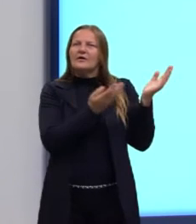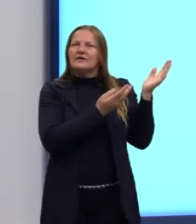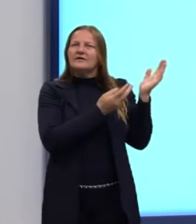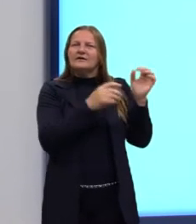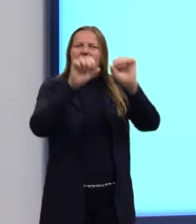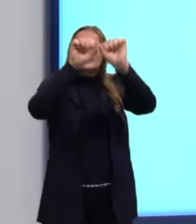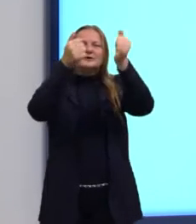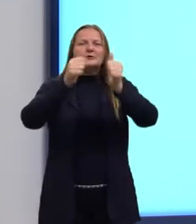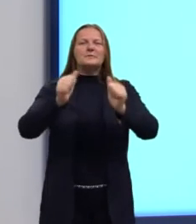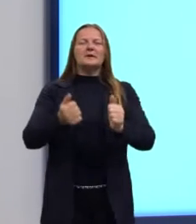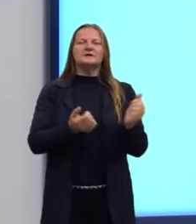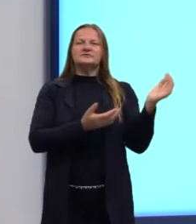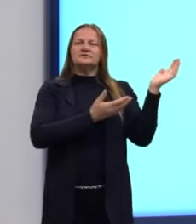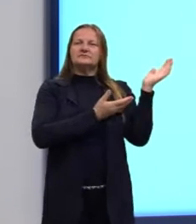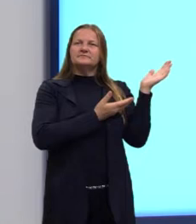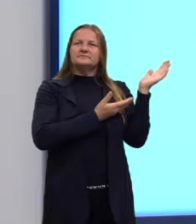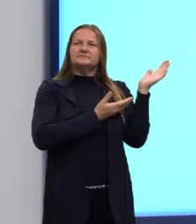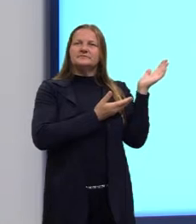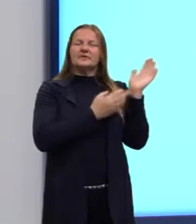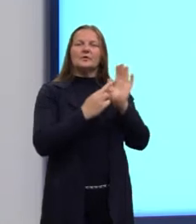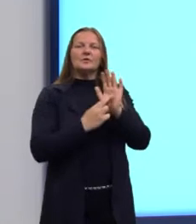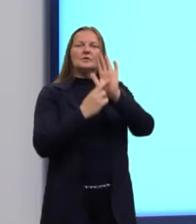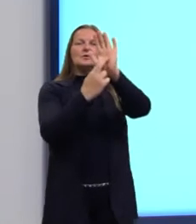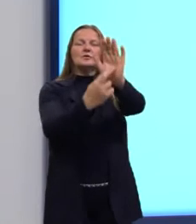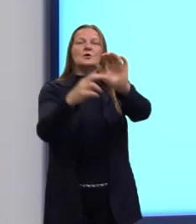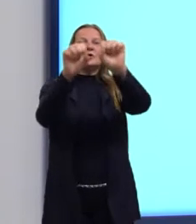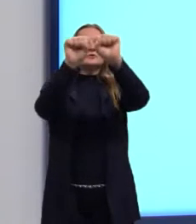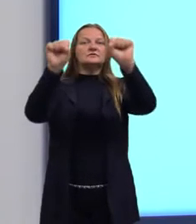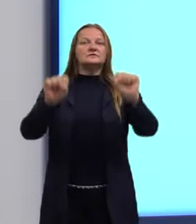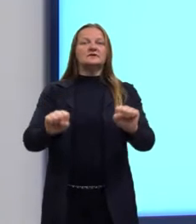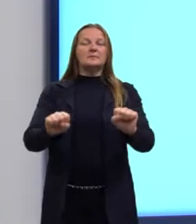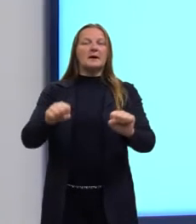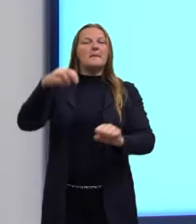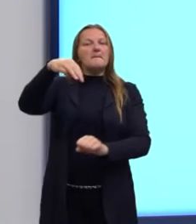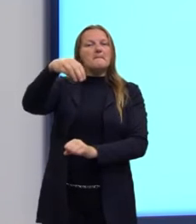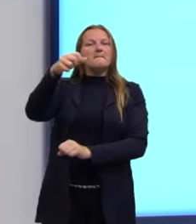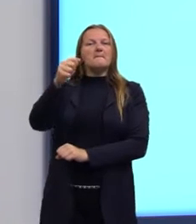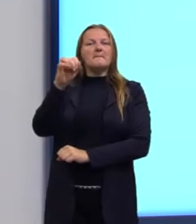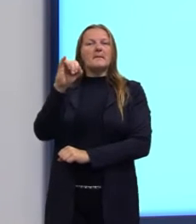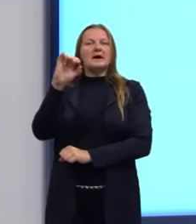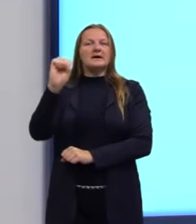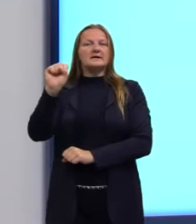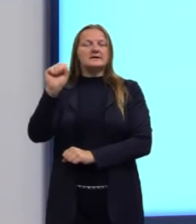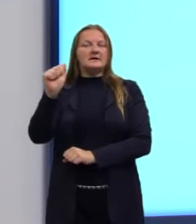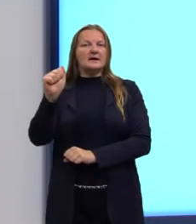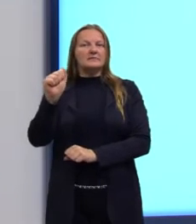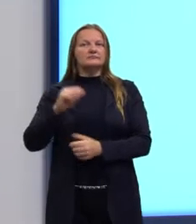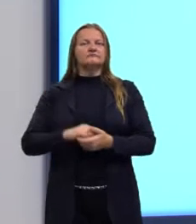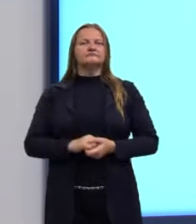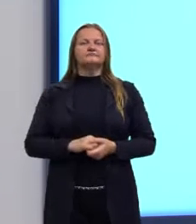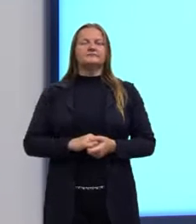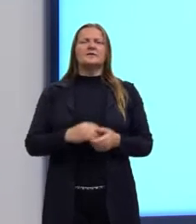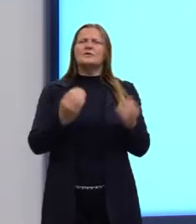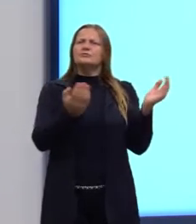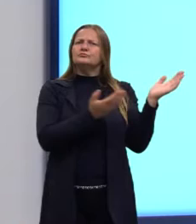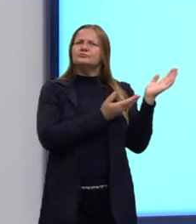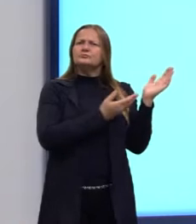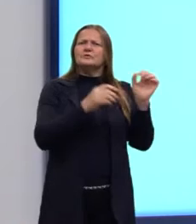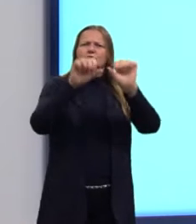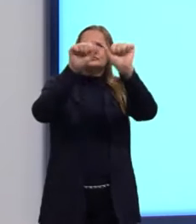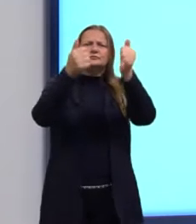a imagem que representa um pouco o sistema de numeração Maia nessa imagem nós temos algumas